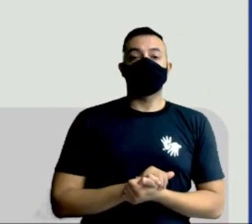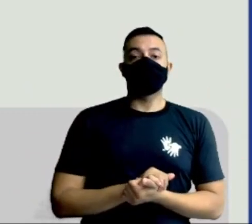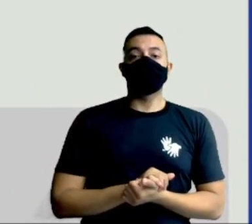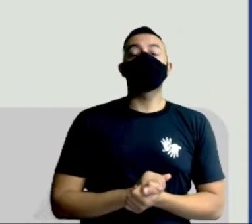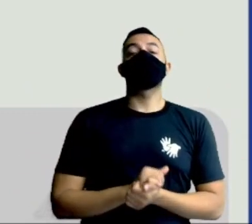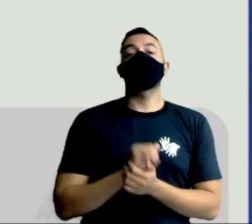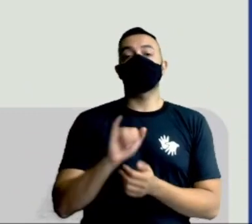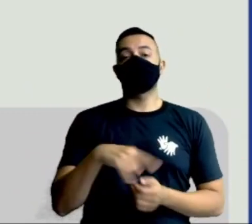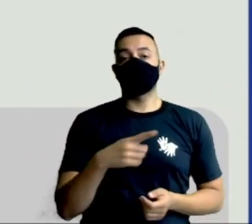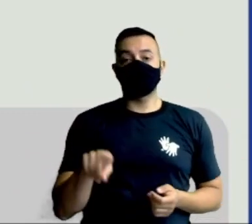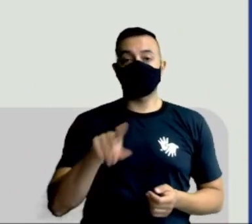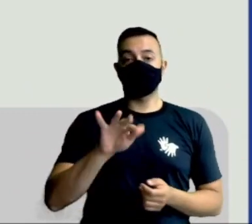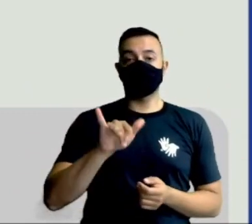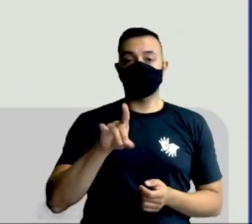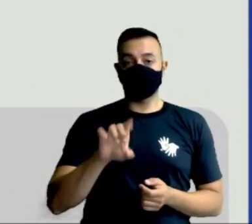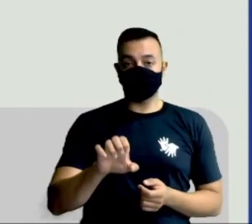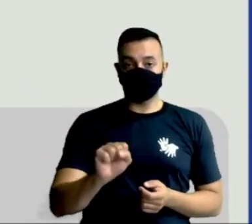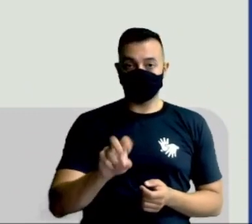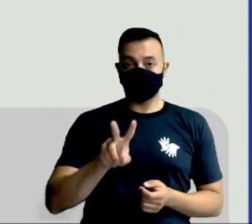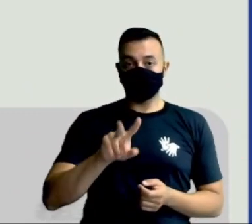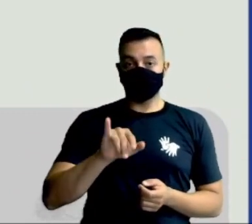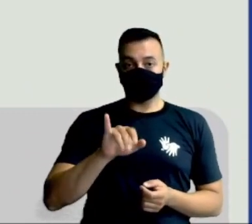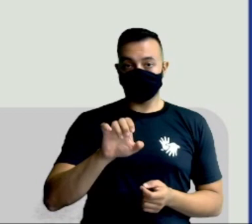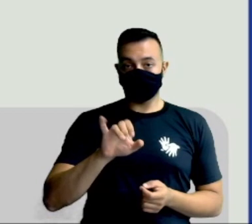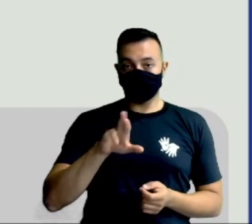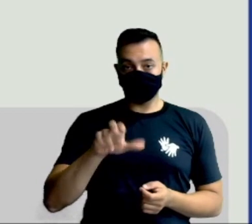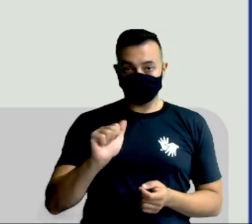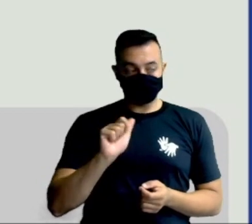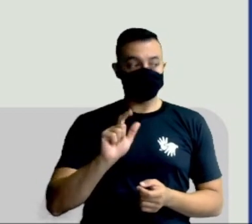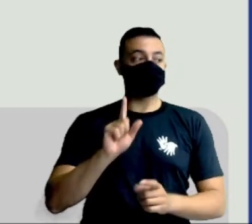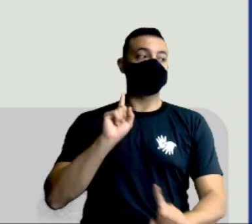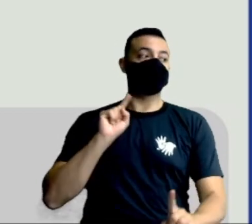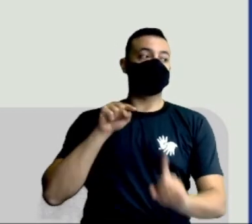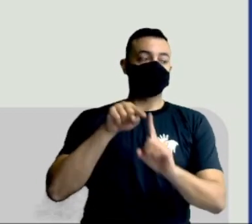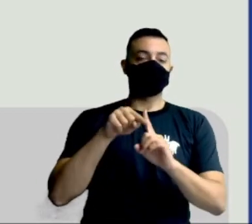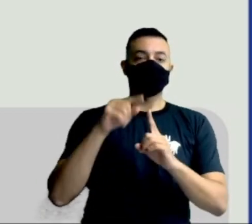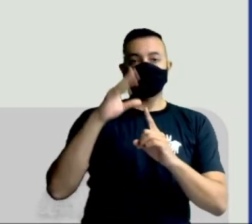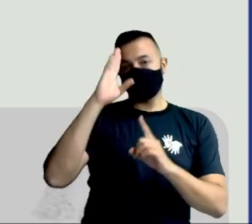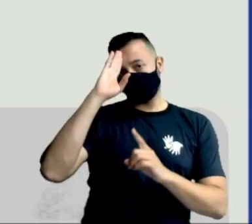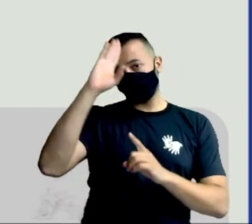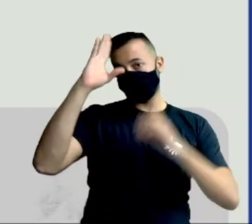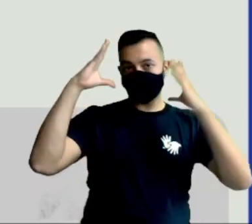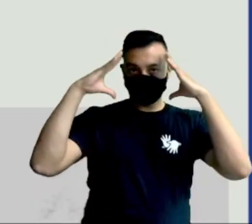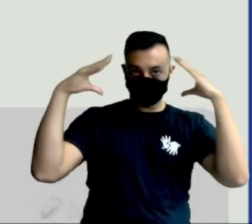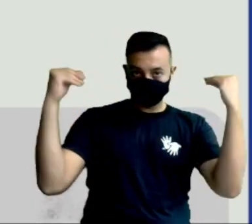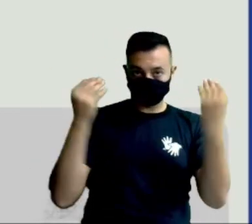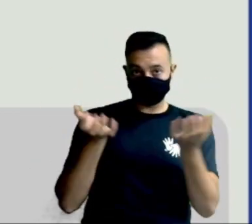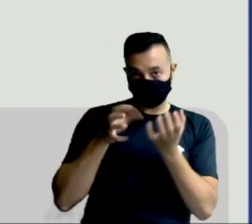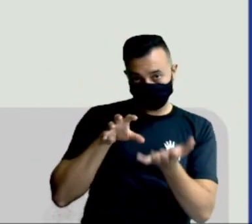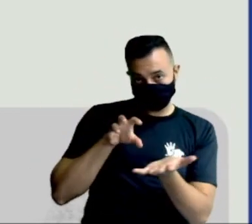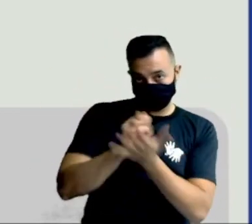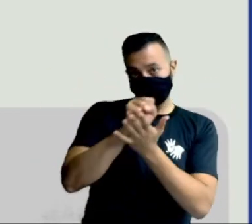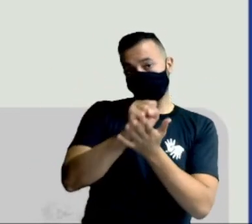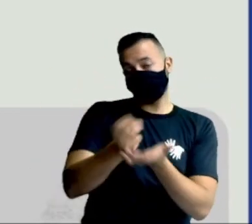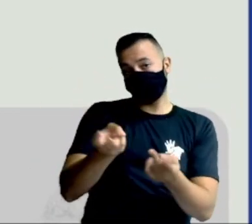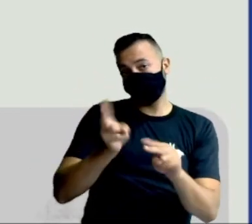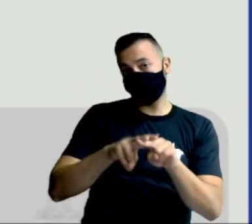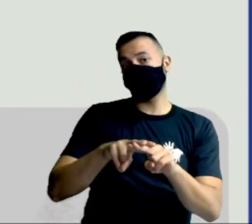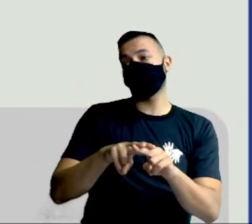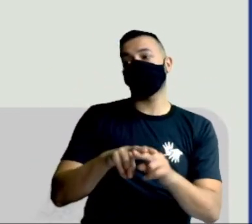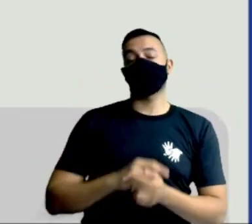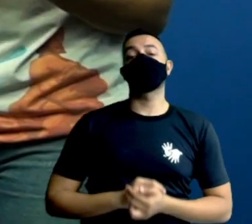vez, João Fernandes Vieira tornou-se o alvo principal dos holandeses, que queriam prendê-lo a todo